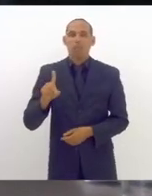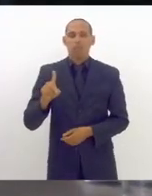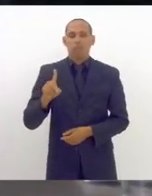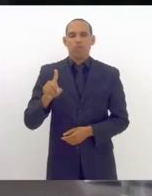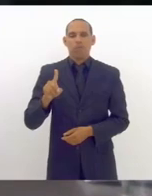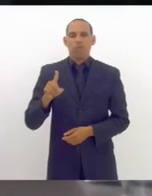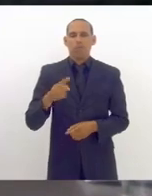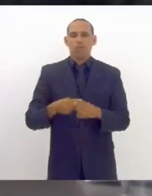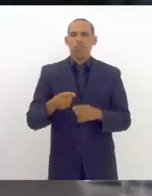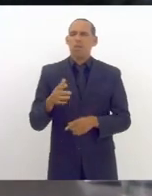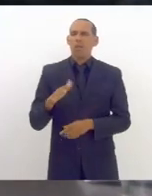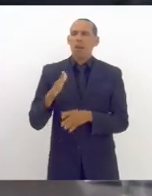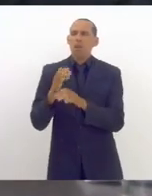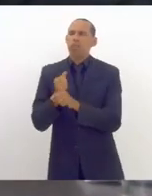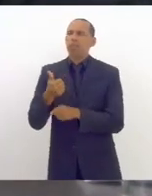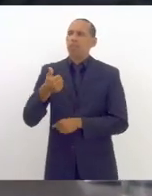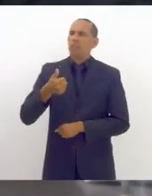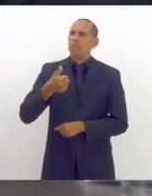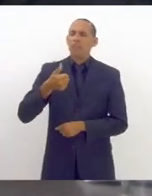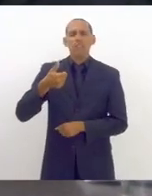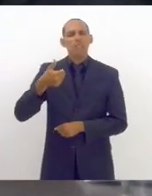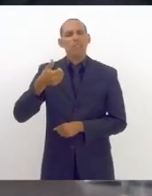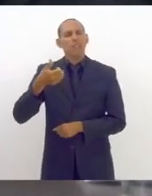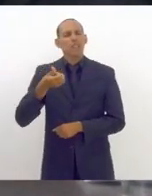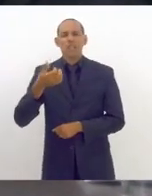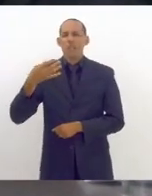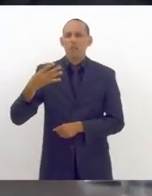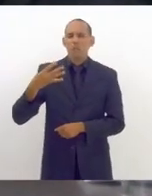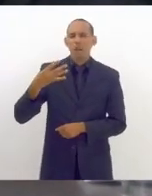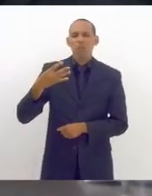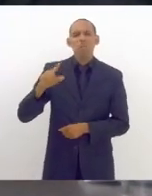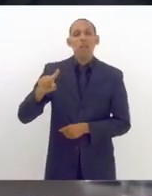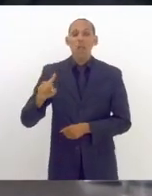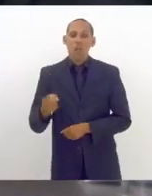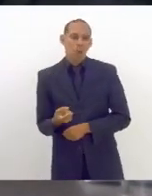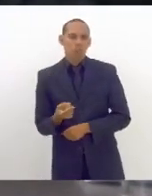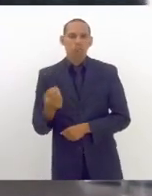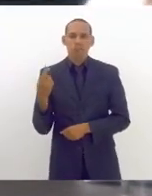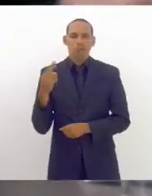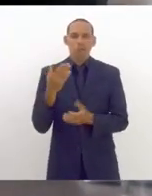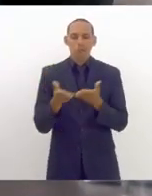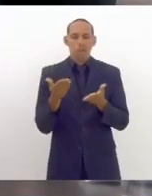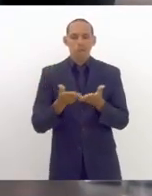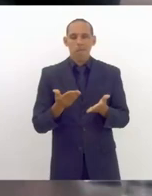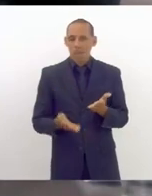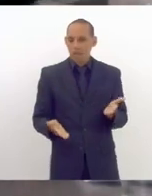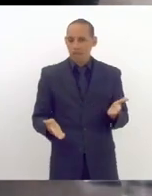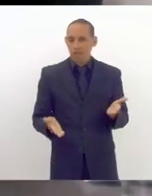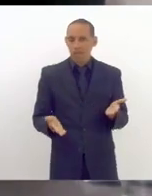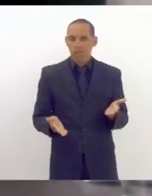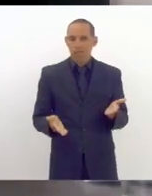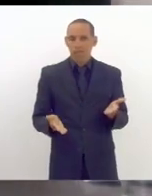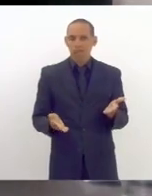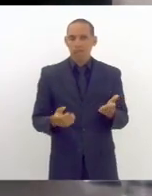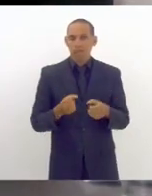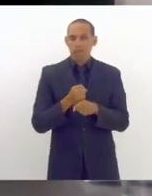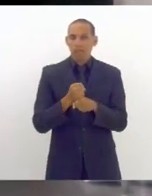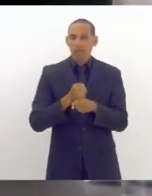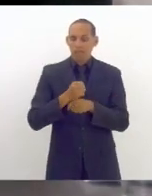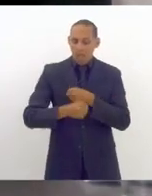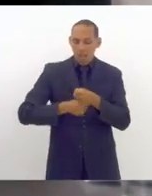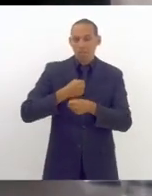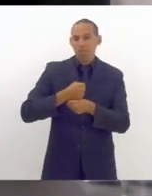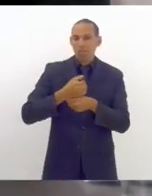calculam 164 milhões de reais que os municípios perderam partido do ano que vem